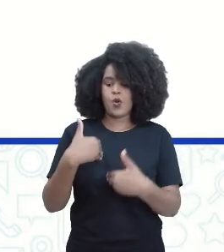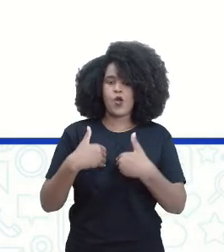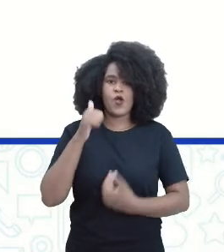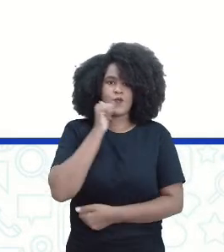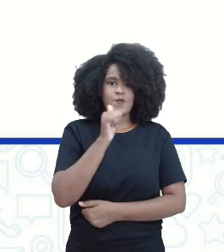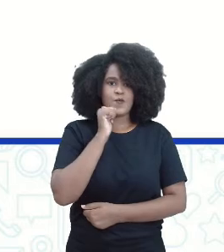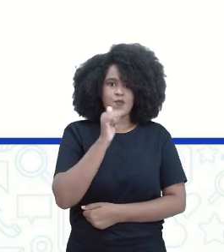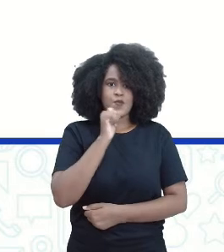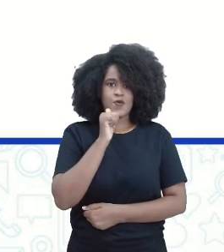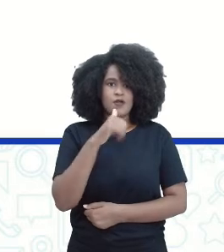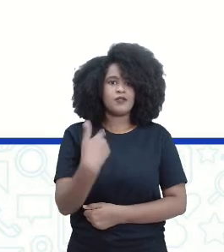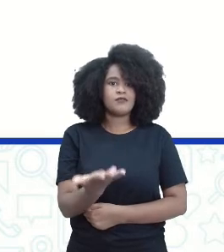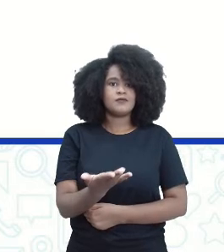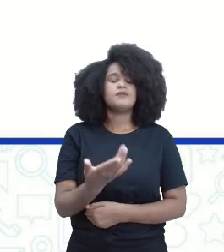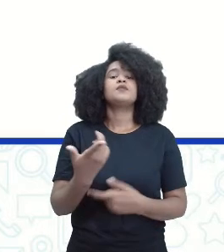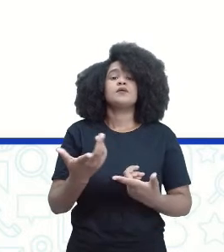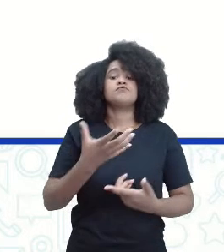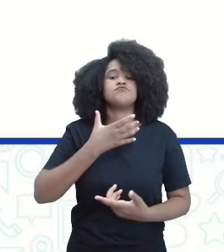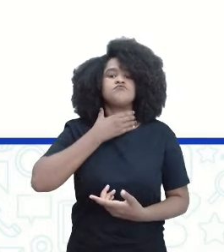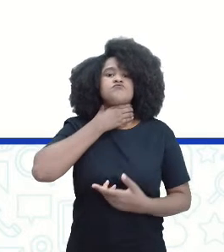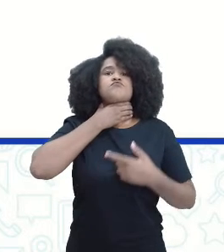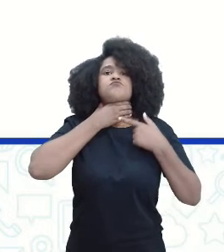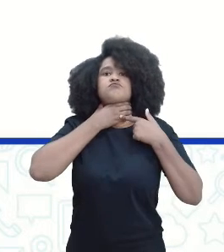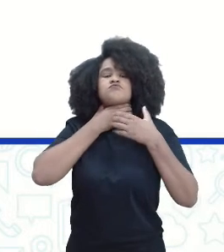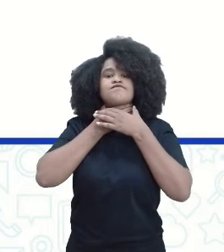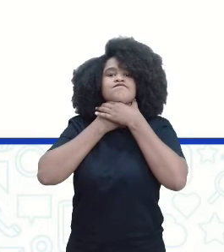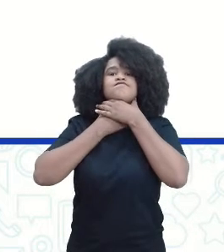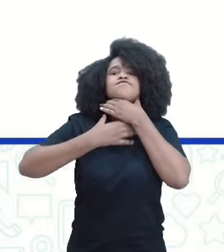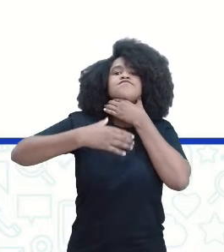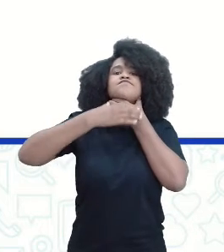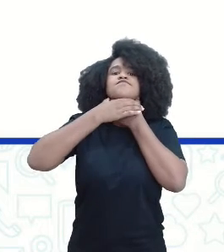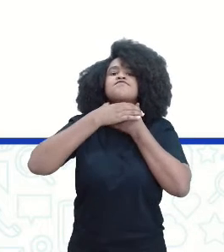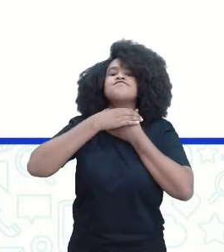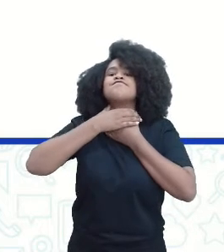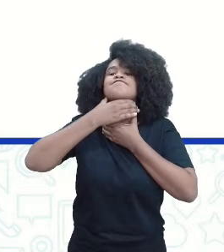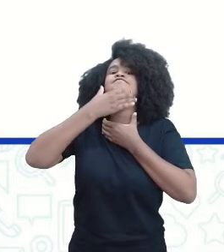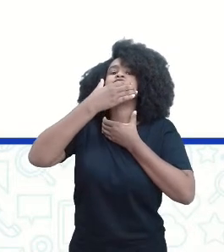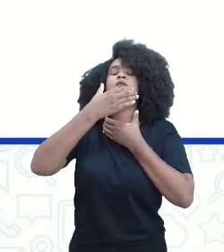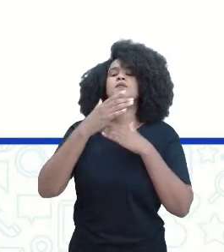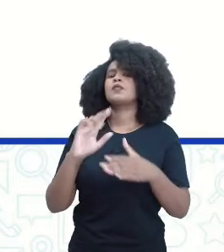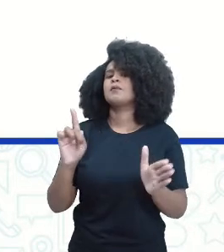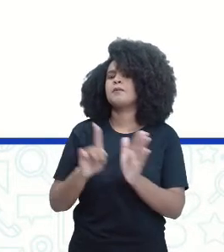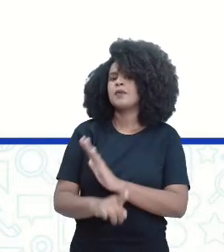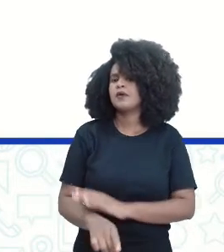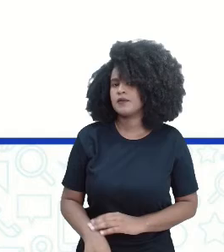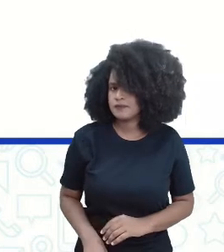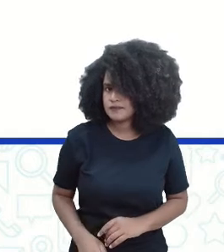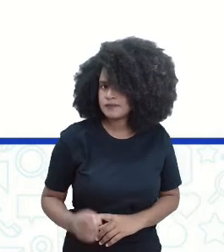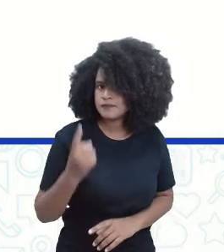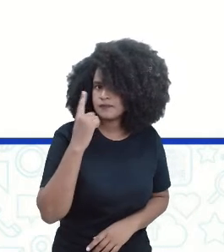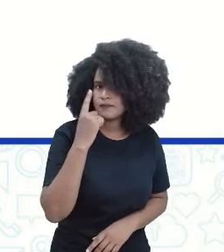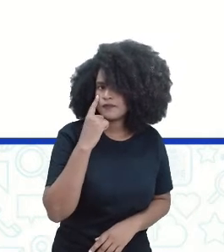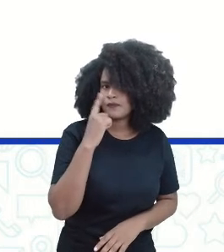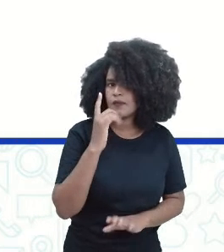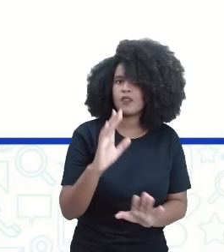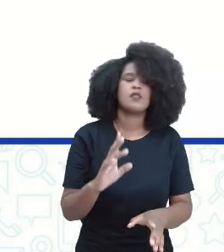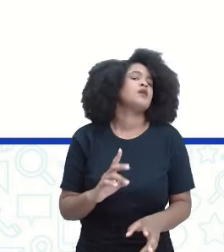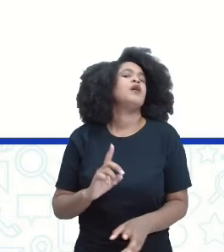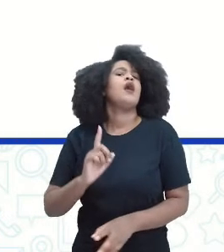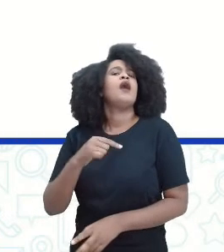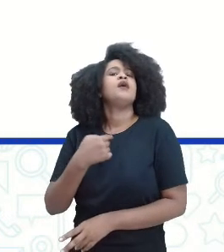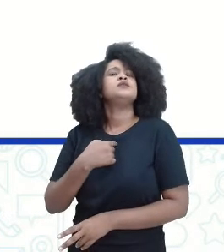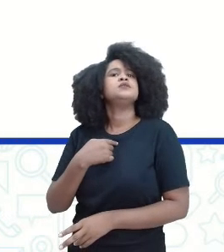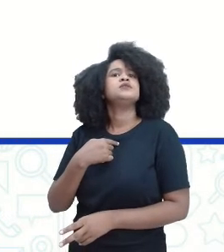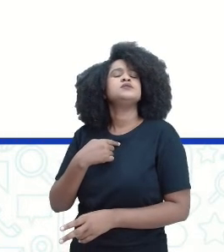Então, eram colocadas argolas e mais argolas e argolas. Aí o grande questionamento é, como é que a gente consegue ver